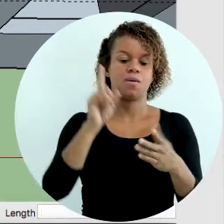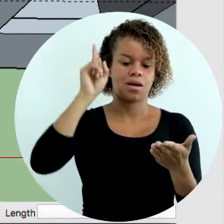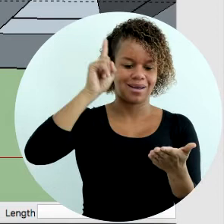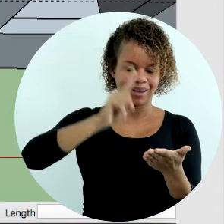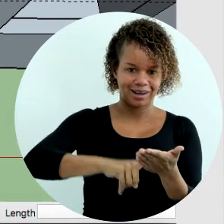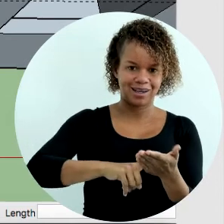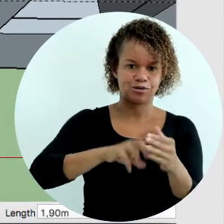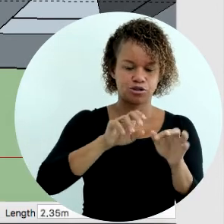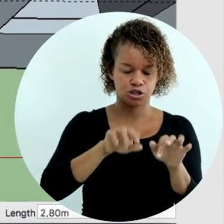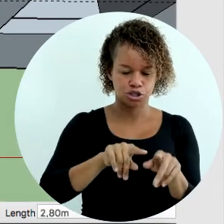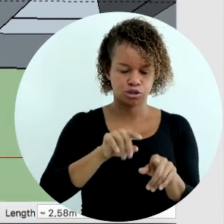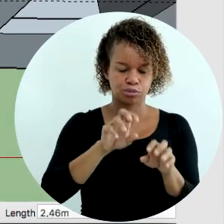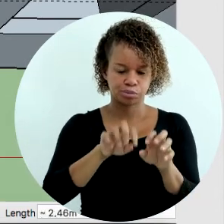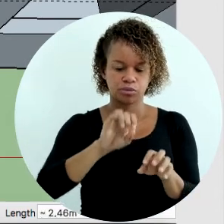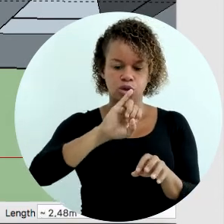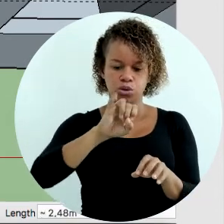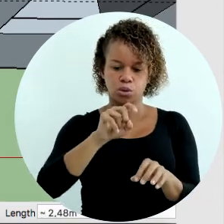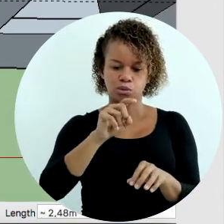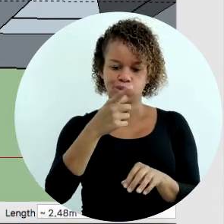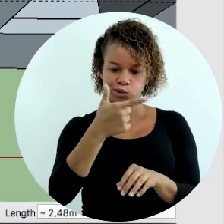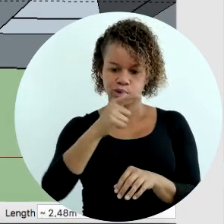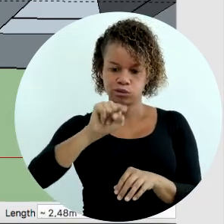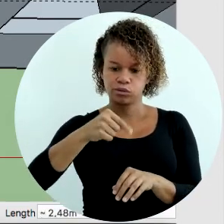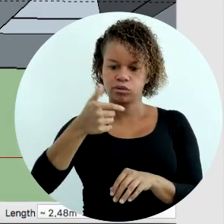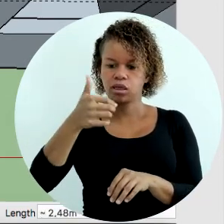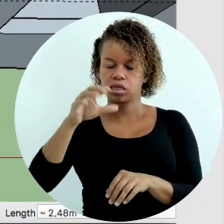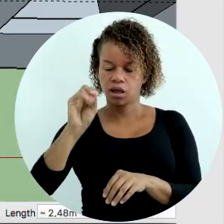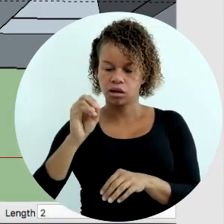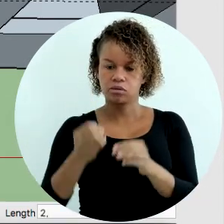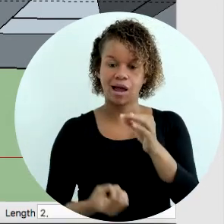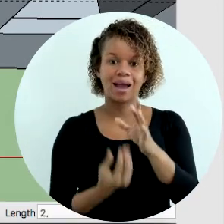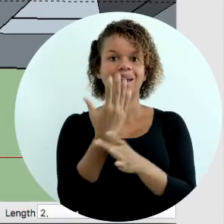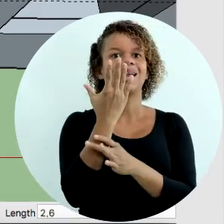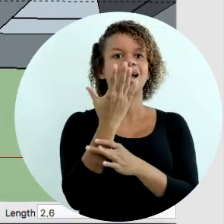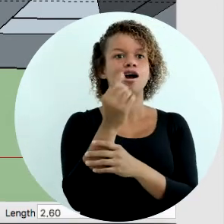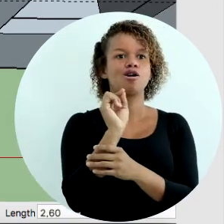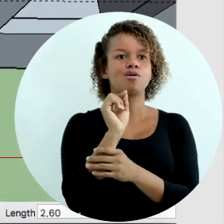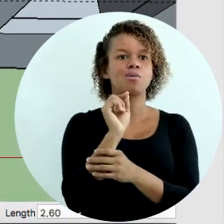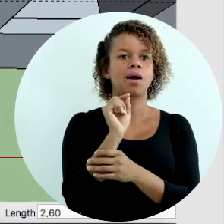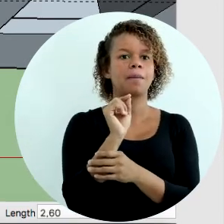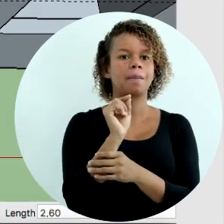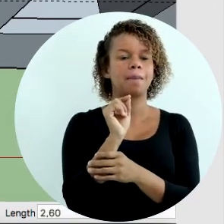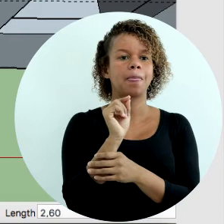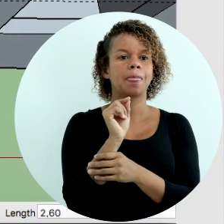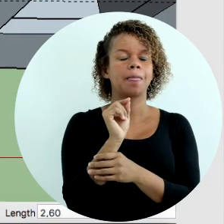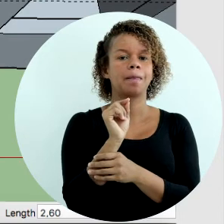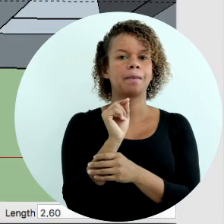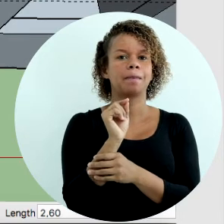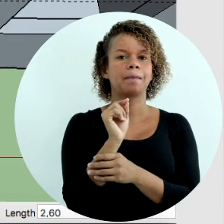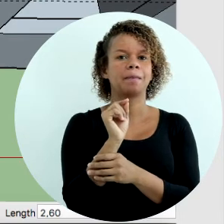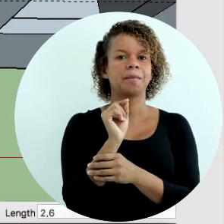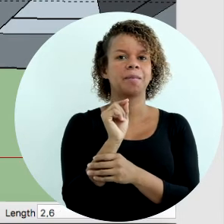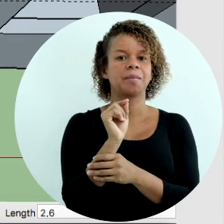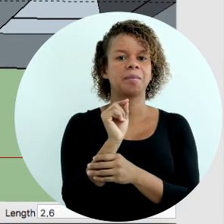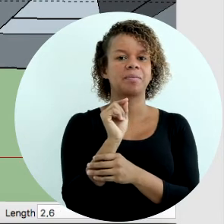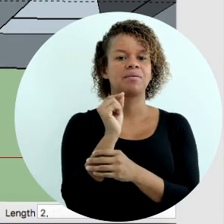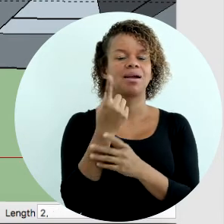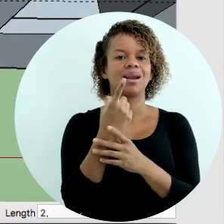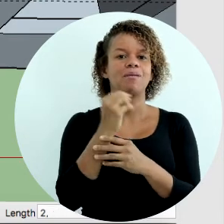Então eu clico, digito 2,10 na barra de dimensões, ele vai criar uma